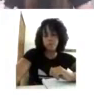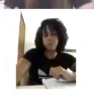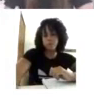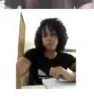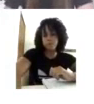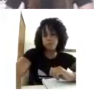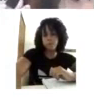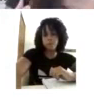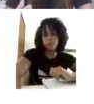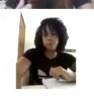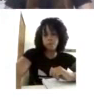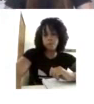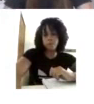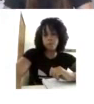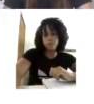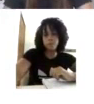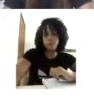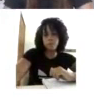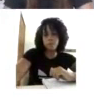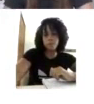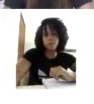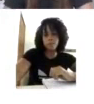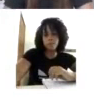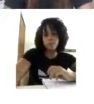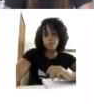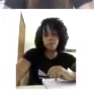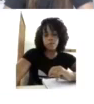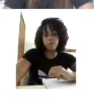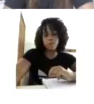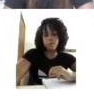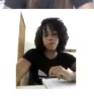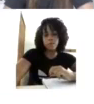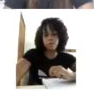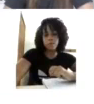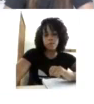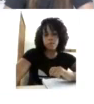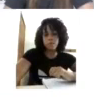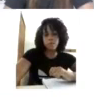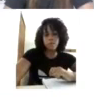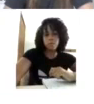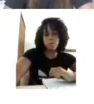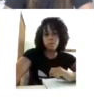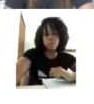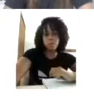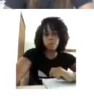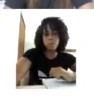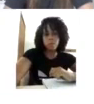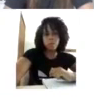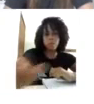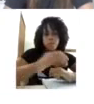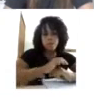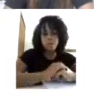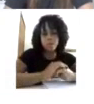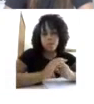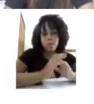além da área de educação física e de ciências naturais. Vou passar a palavra agora para a nossa bolsista Vitória Lima, que